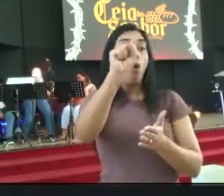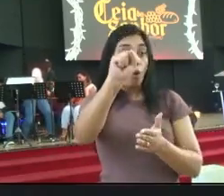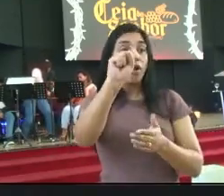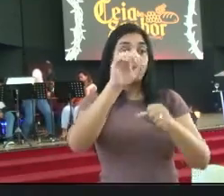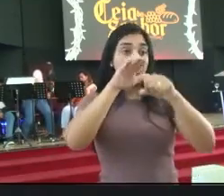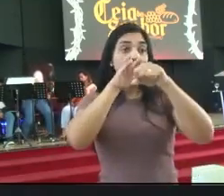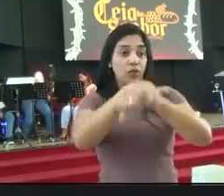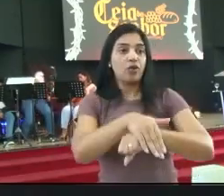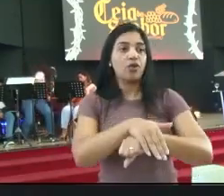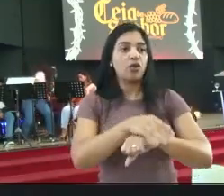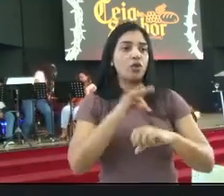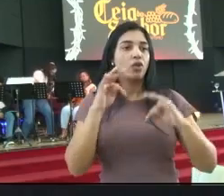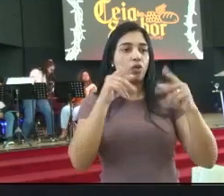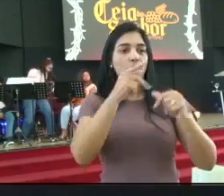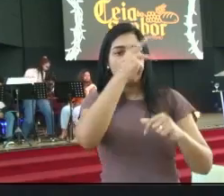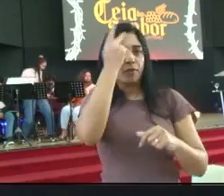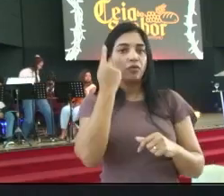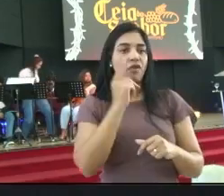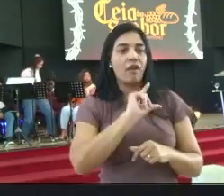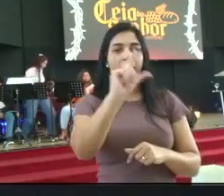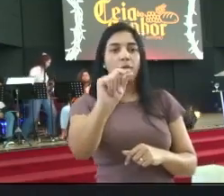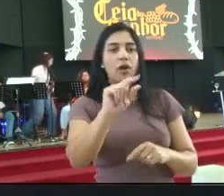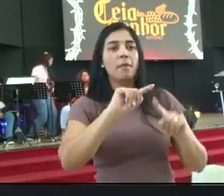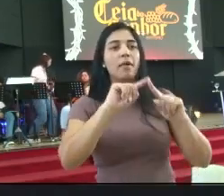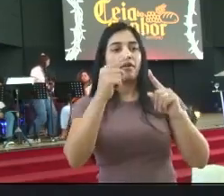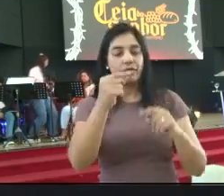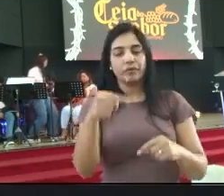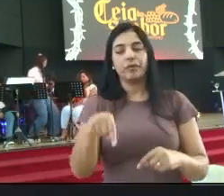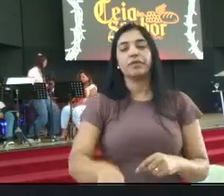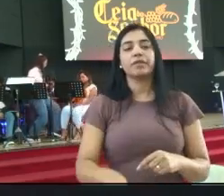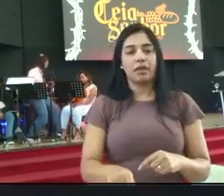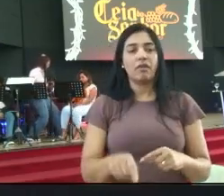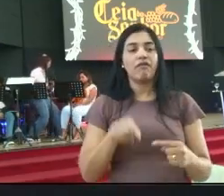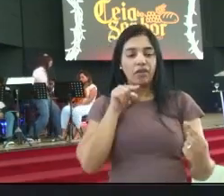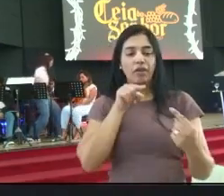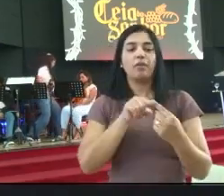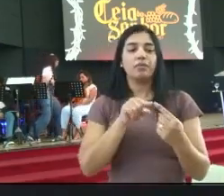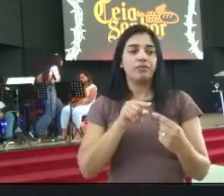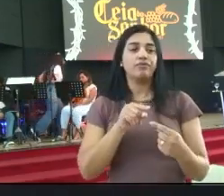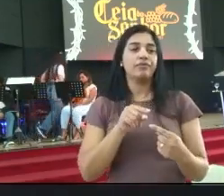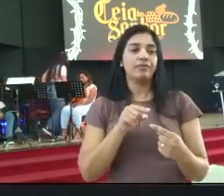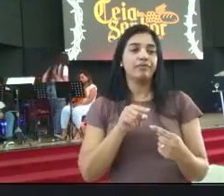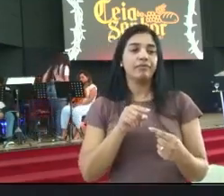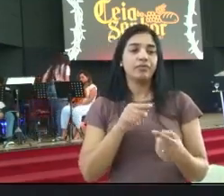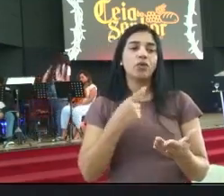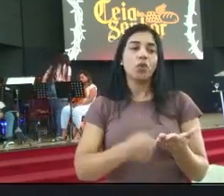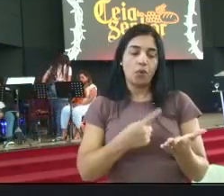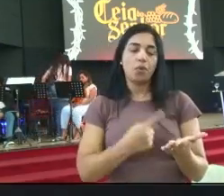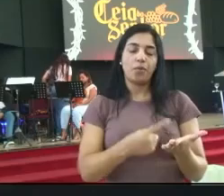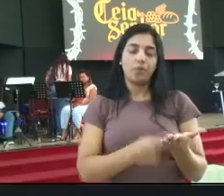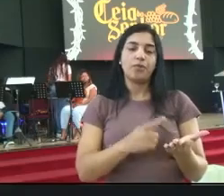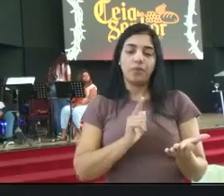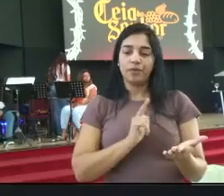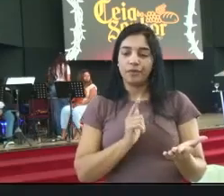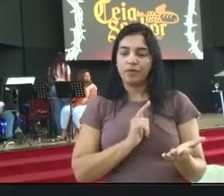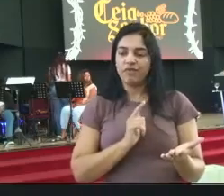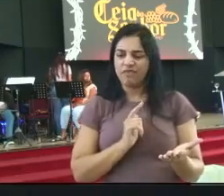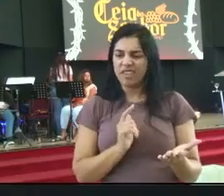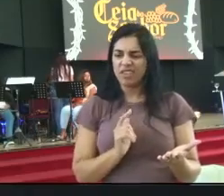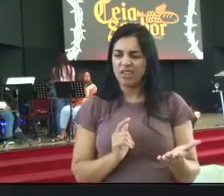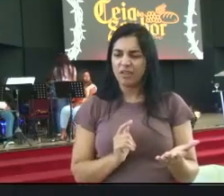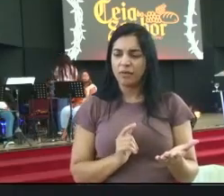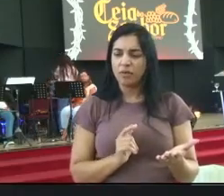Aí todo mundo vaza, você diz: conta comigo. Sabe o que vai acontecer? Quando o gerente ou o